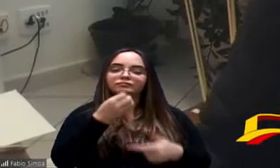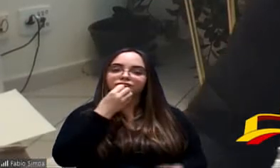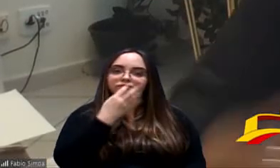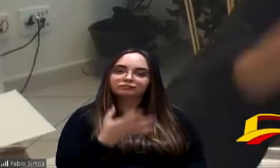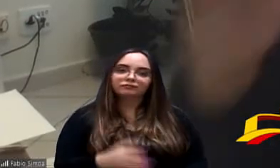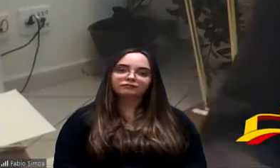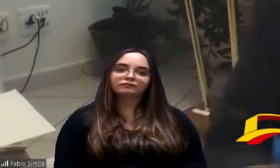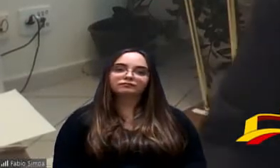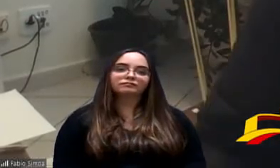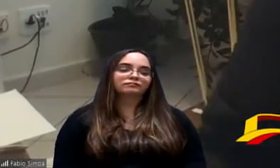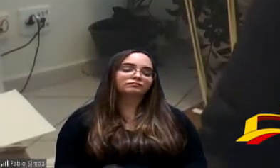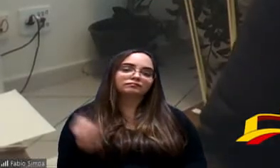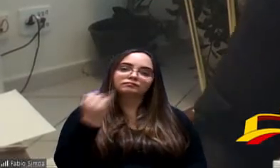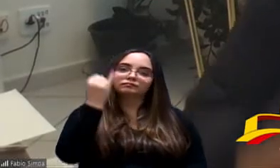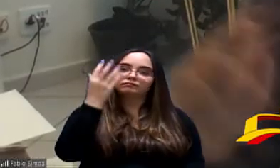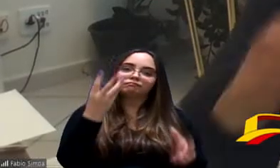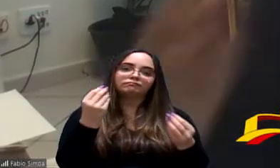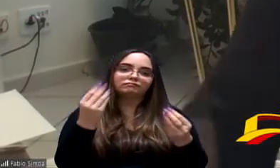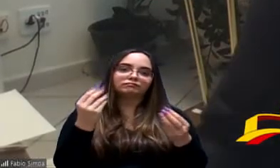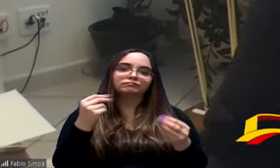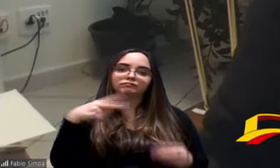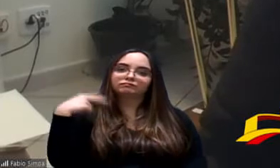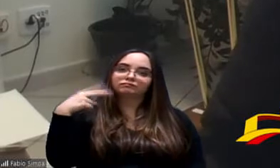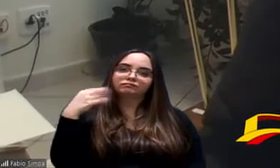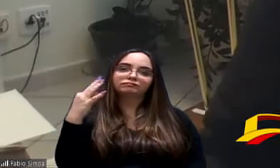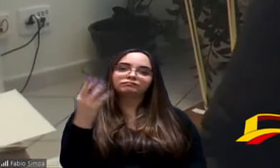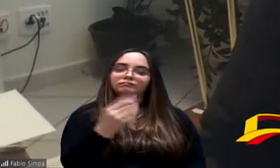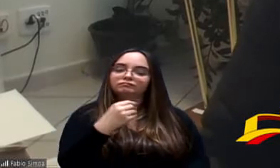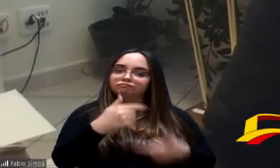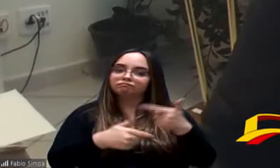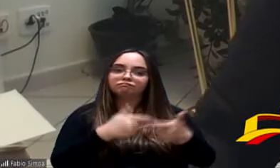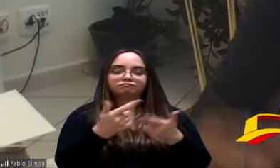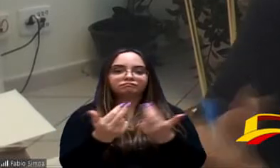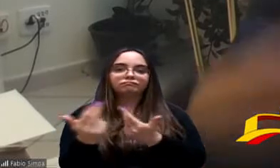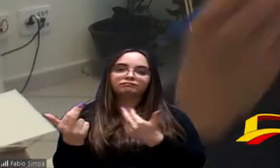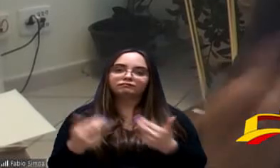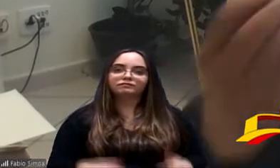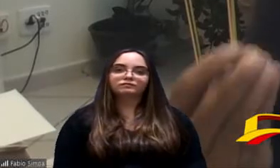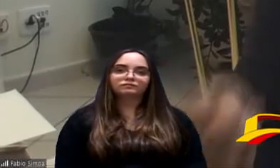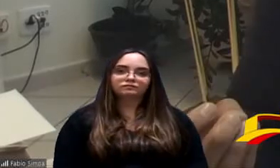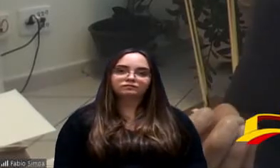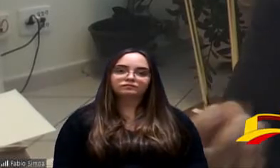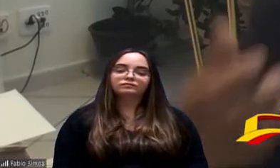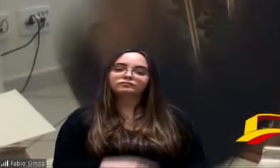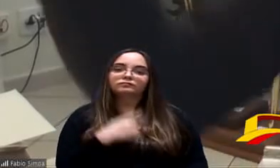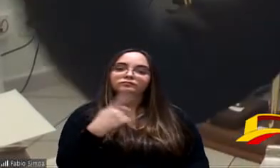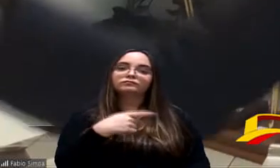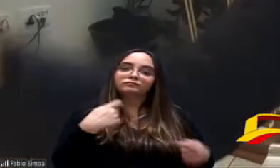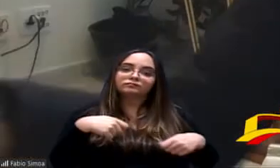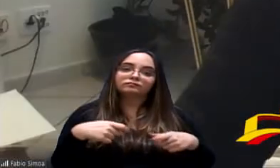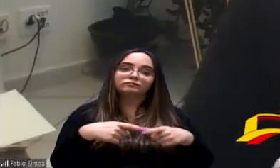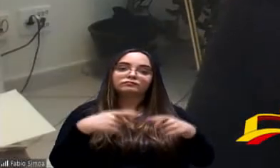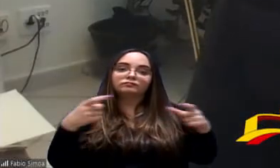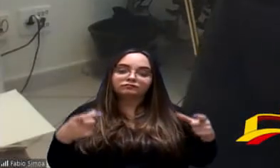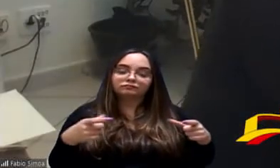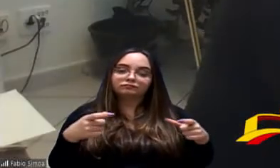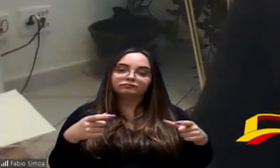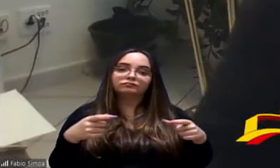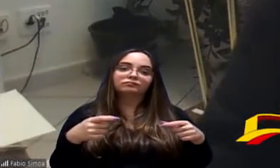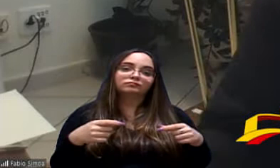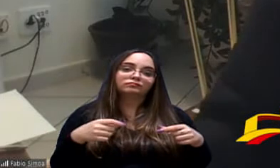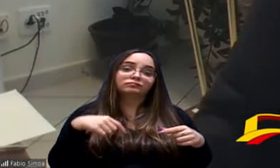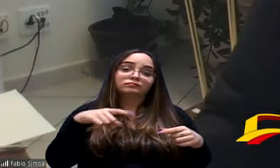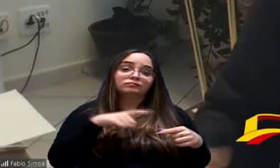apresentando. Isso é de extrema importância, todos os vereadores daqui estão trabalhando para isso. A gente precisa de espaço, o espaço está tão próximo